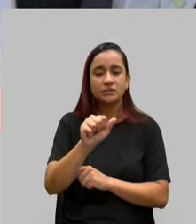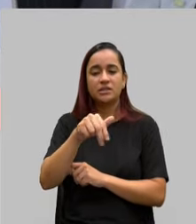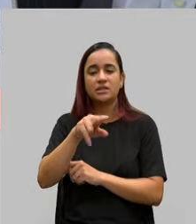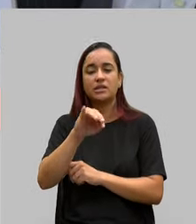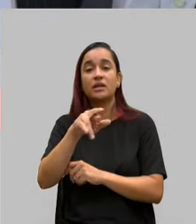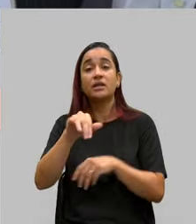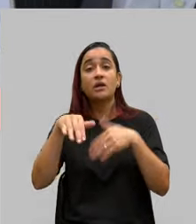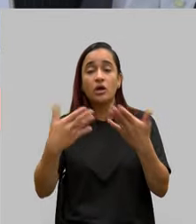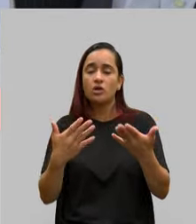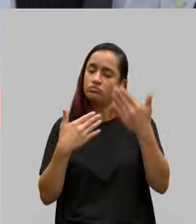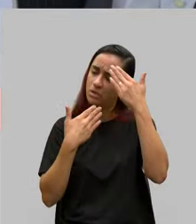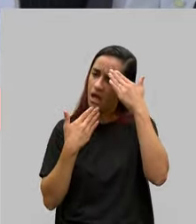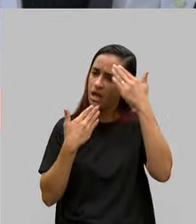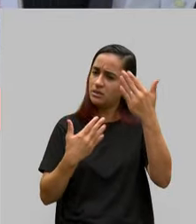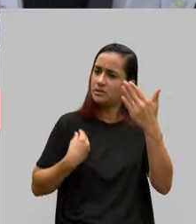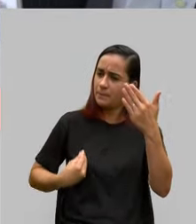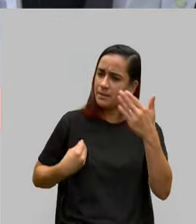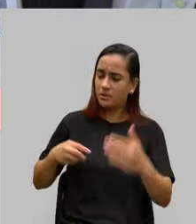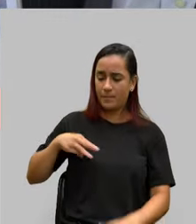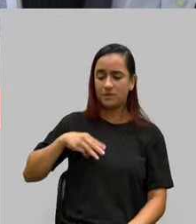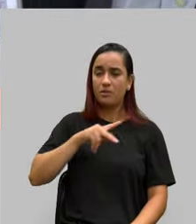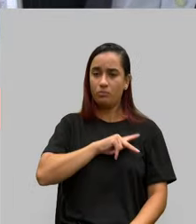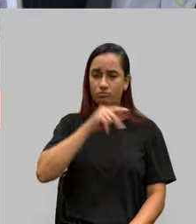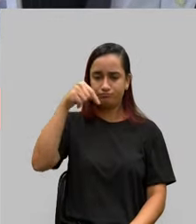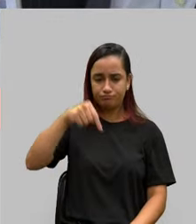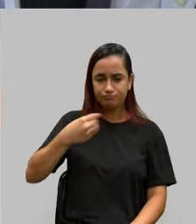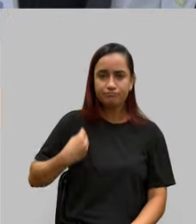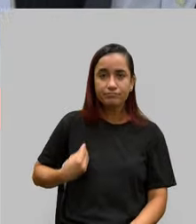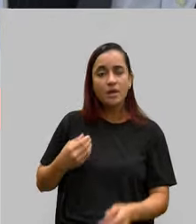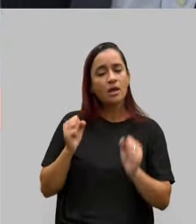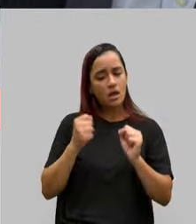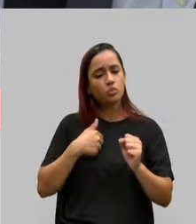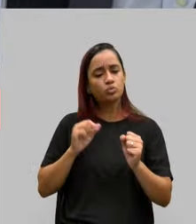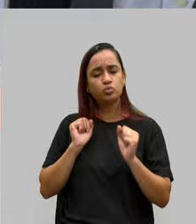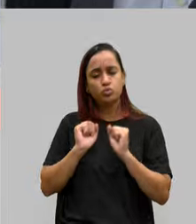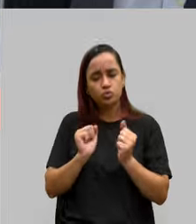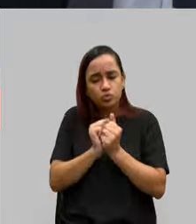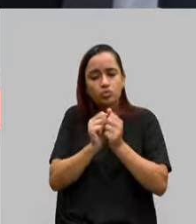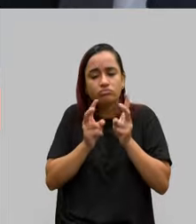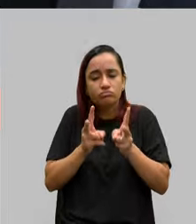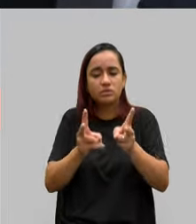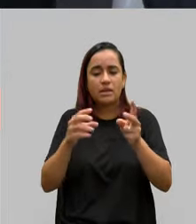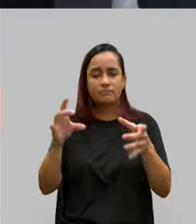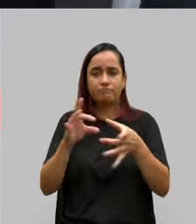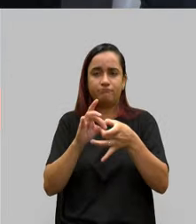Público tá aqui e me coloco sempre junto para essa parceria com o